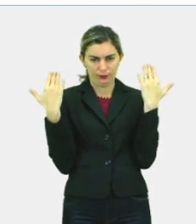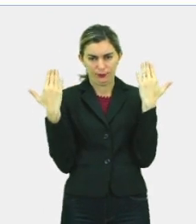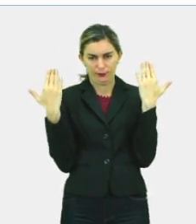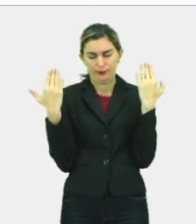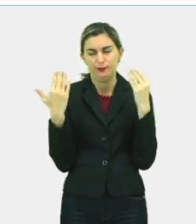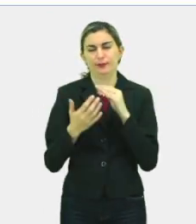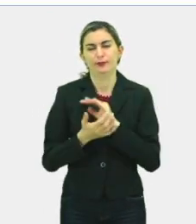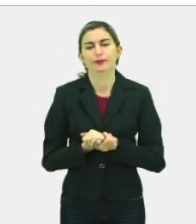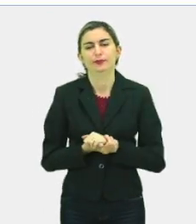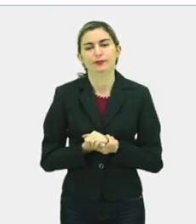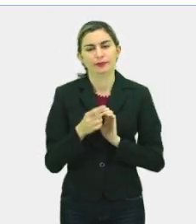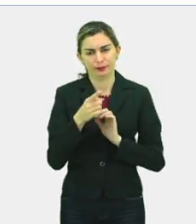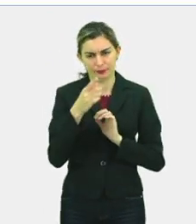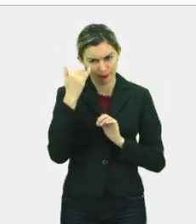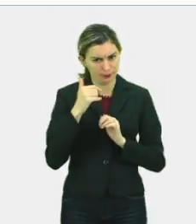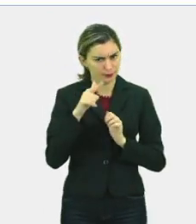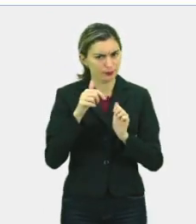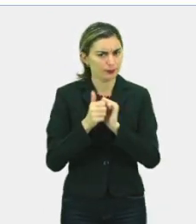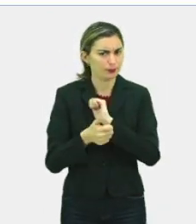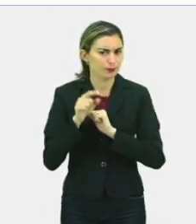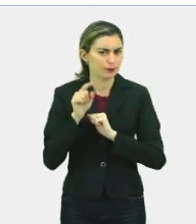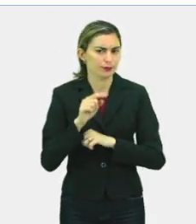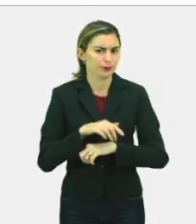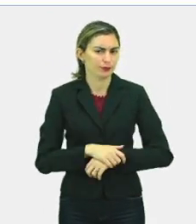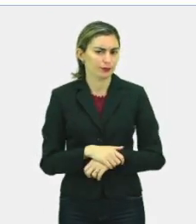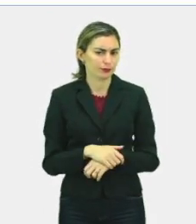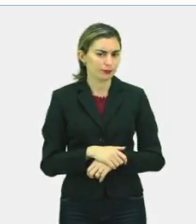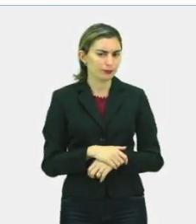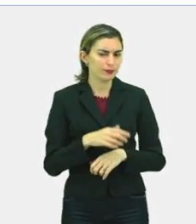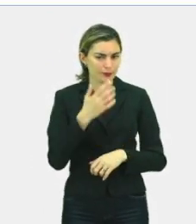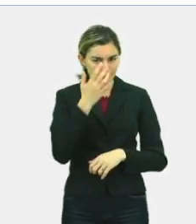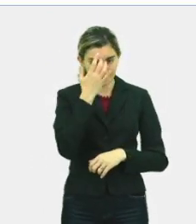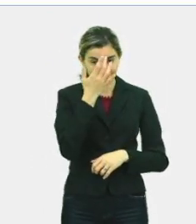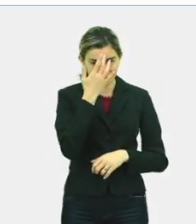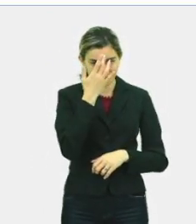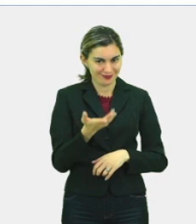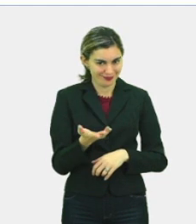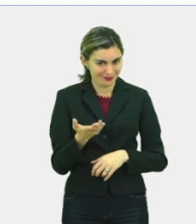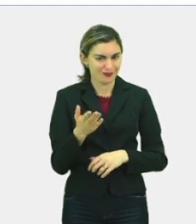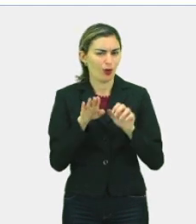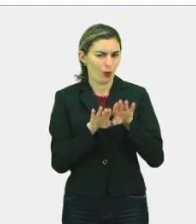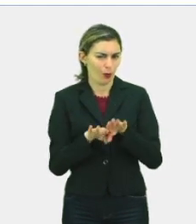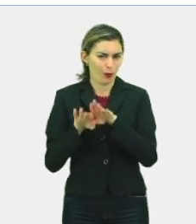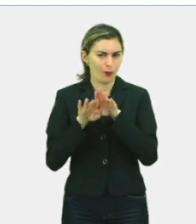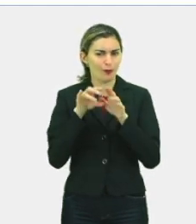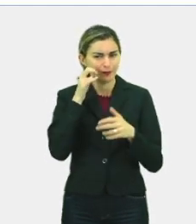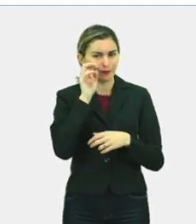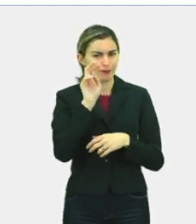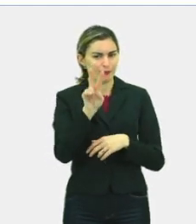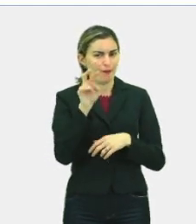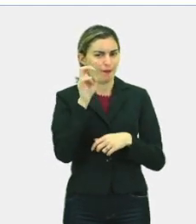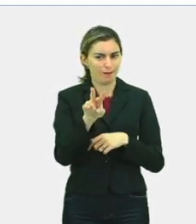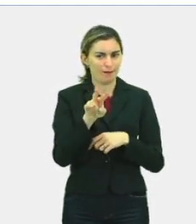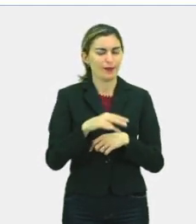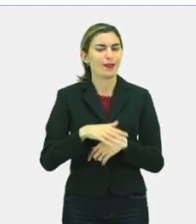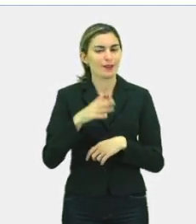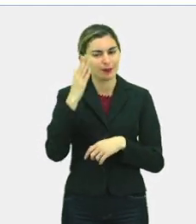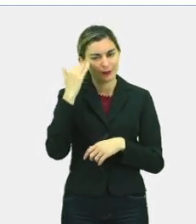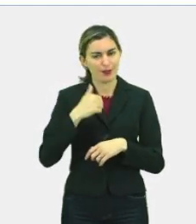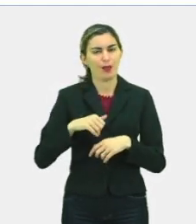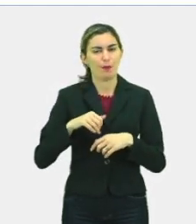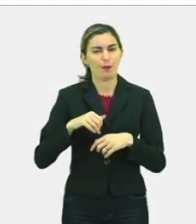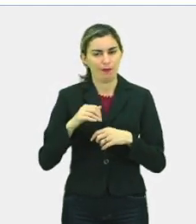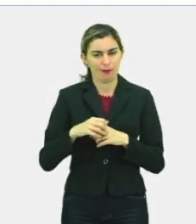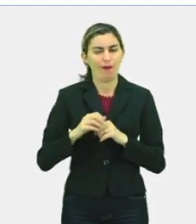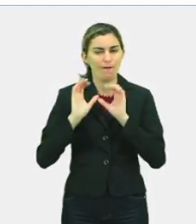na tela. Vocês saberiam me dizer que esporte é esse? É bem facilzinho, né? E é bem comum de vocês. Todo mundo